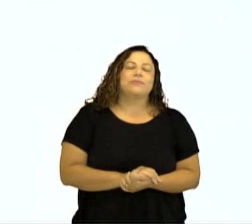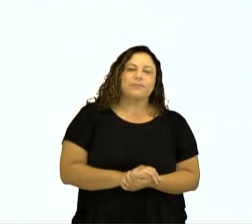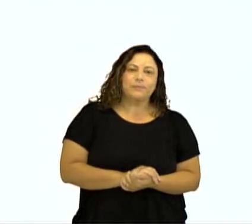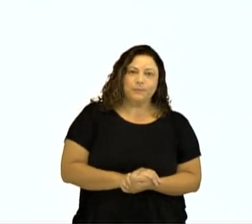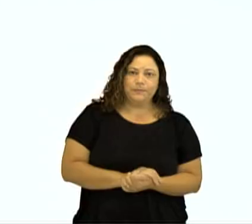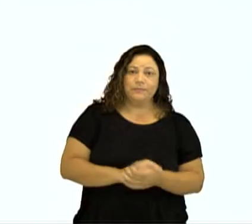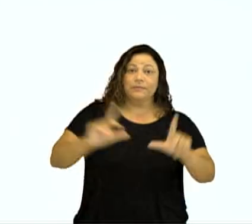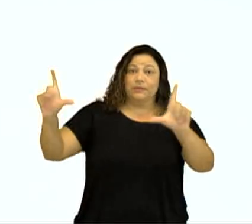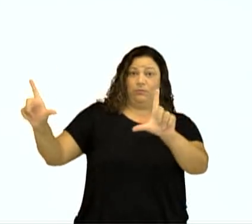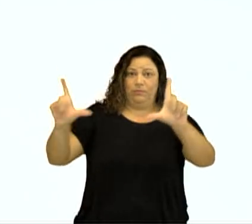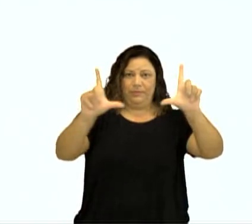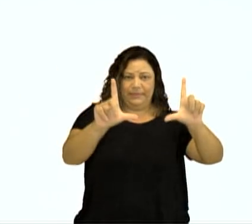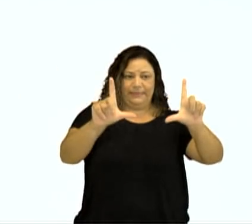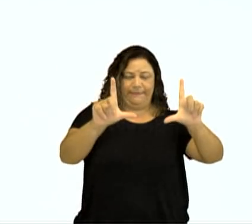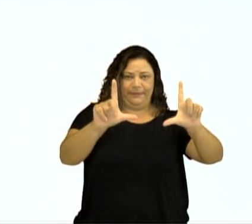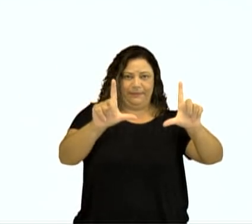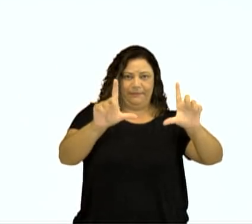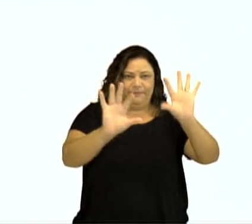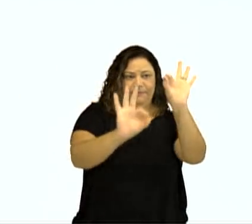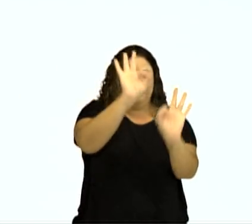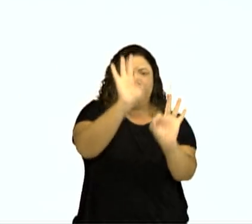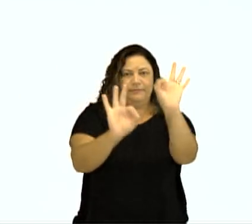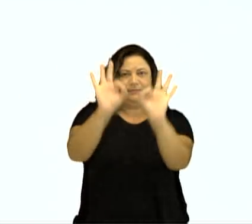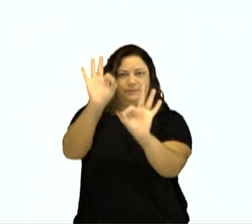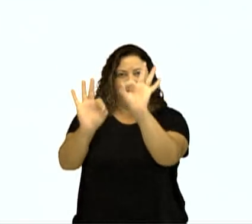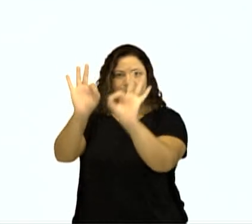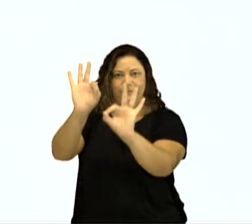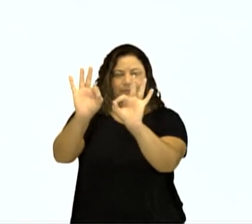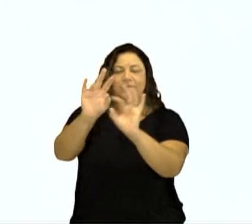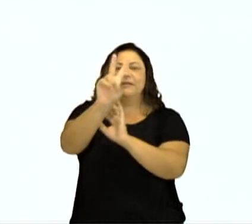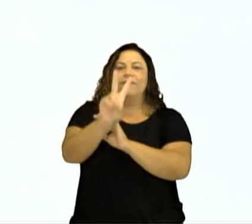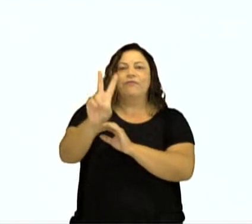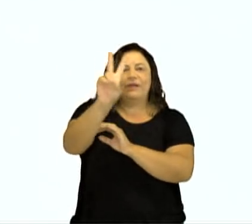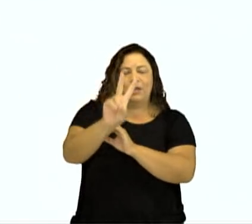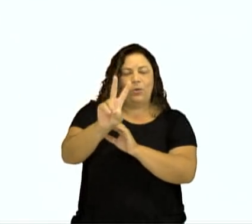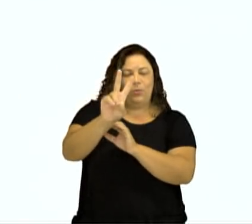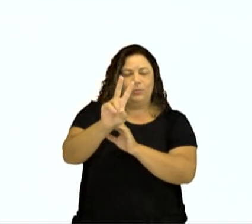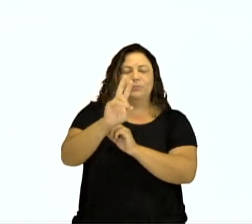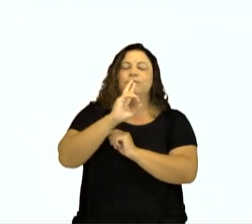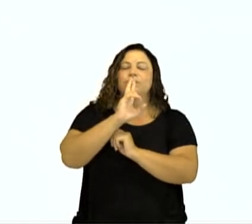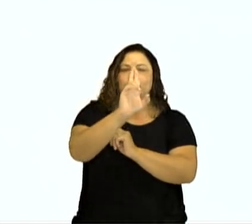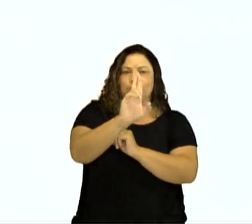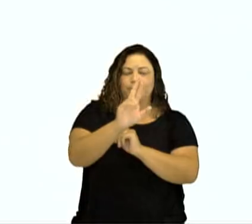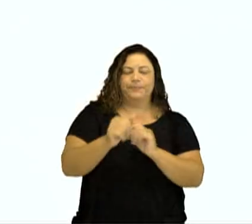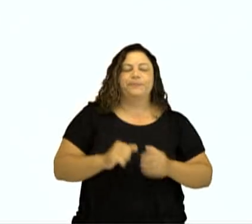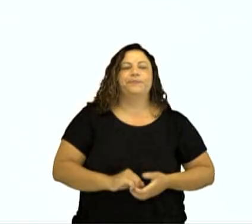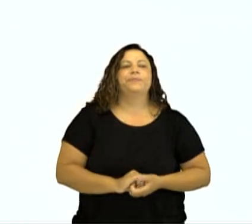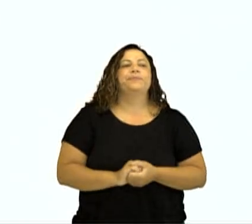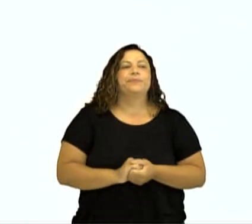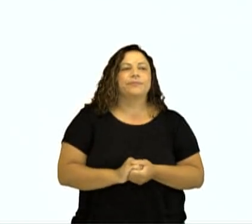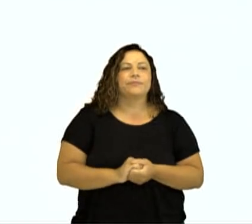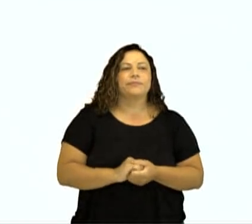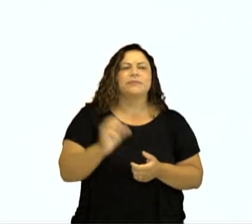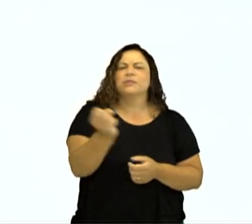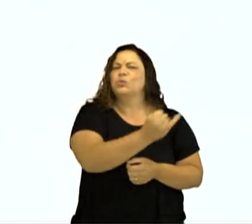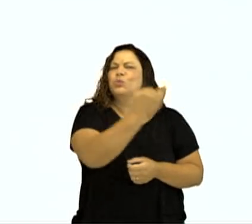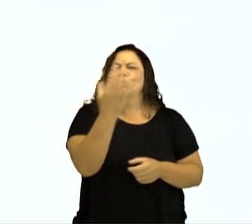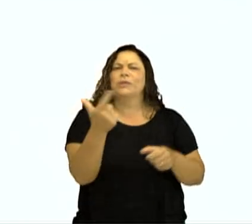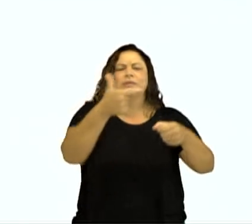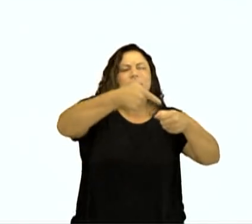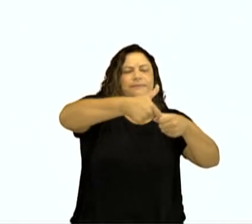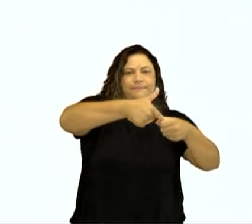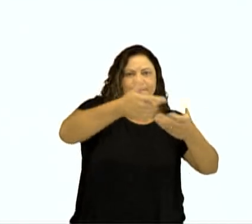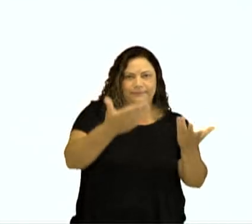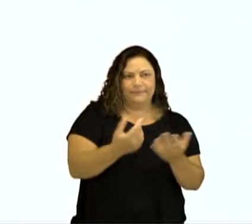Fazendo uma tabela para organizar valores e a gente chegar num resultado com maior tranquilidade. A quantidade abastecida,